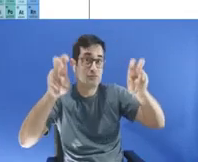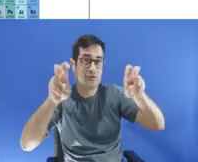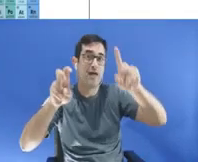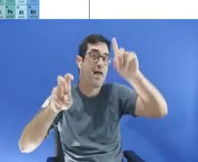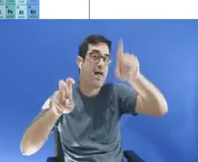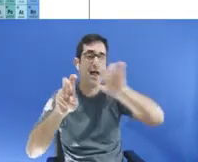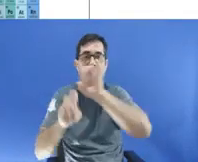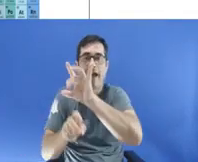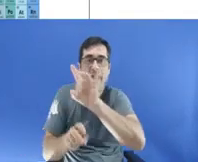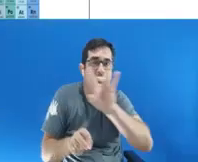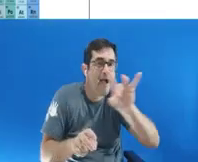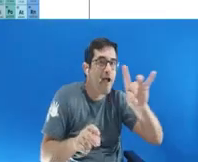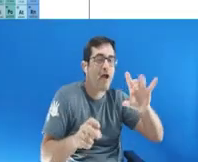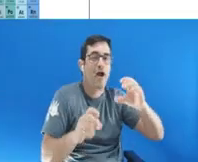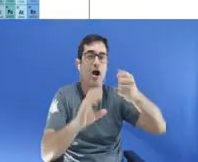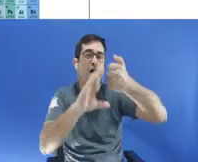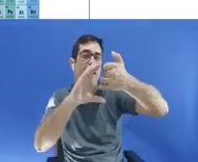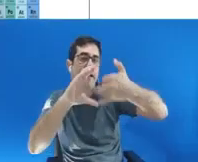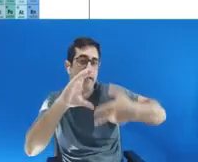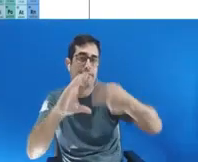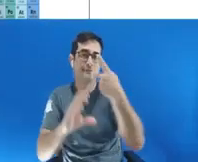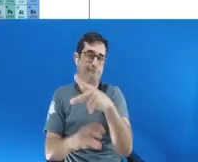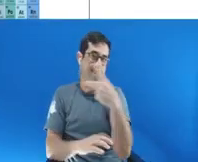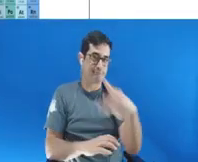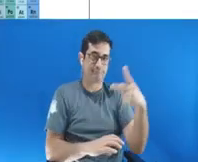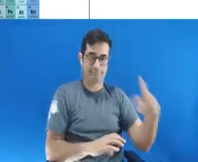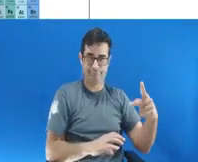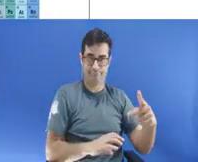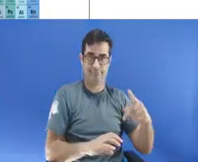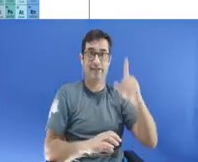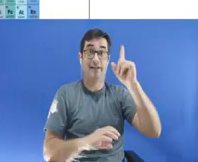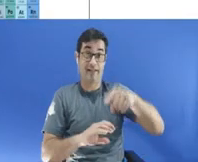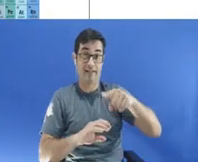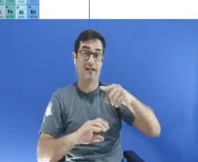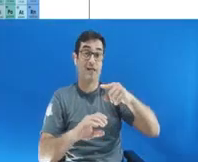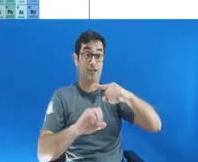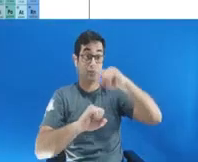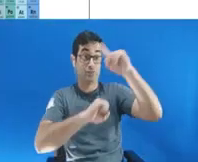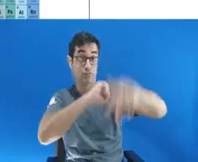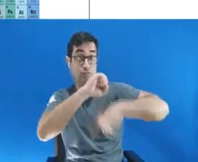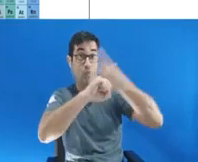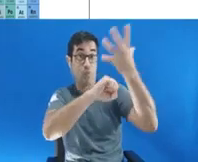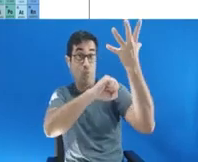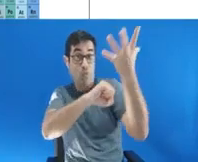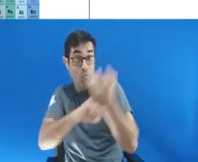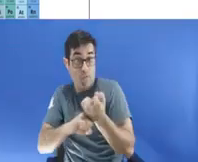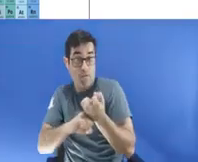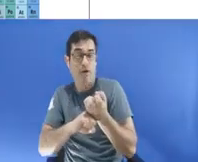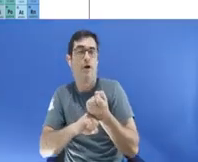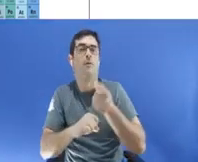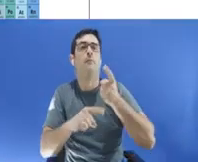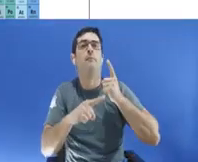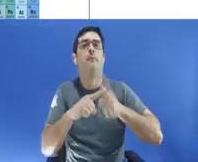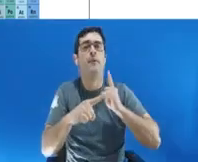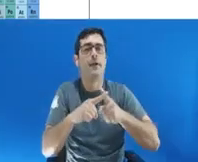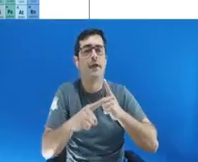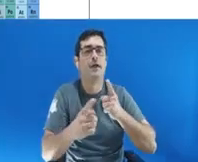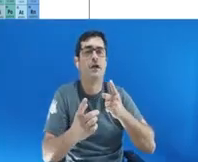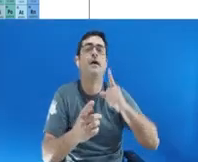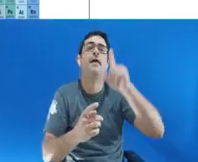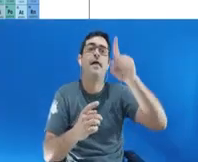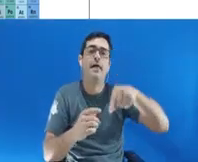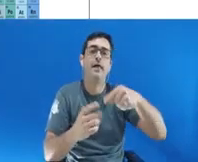para justificar, por exemplo, o tamanho do raio para elementos do mesmo período, né? Para o